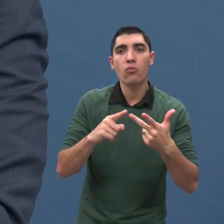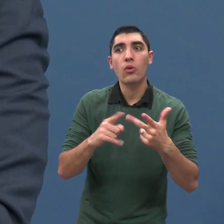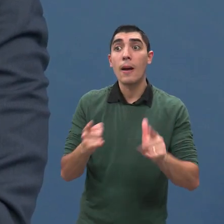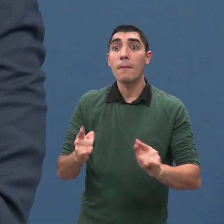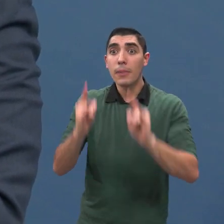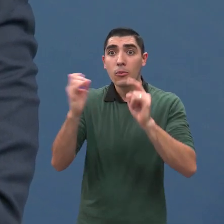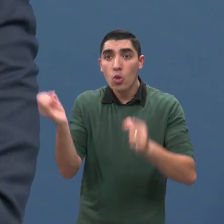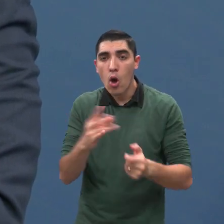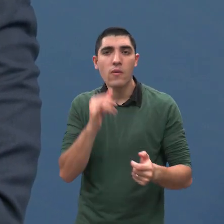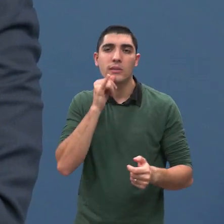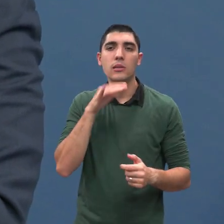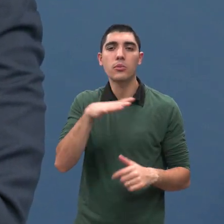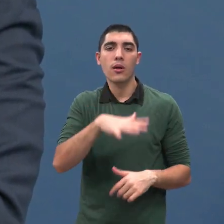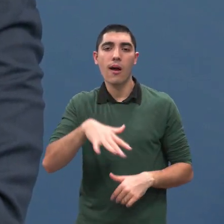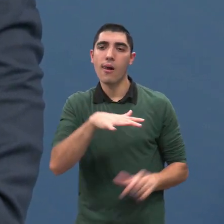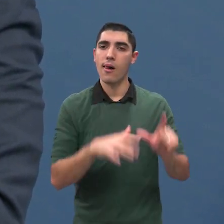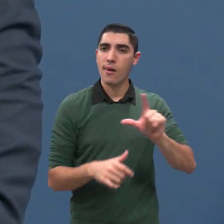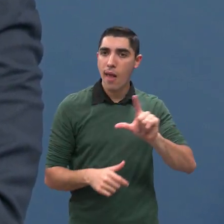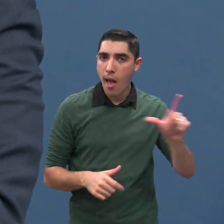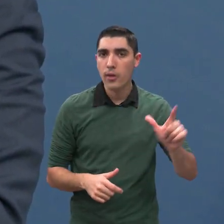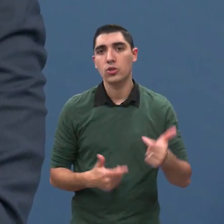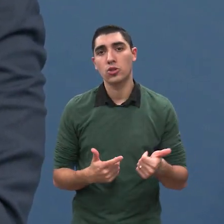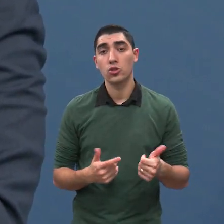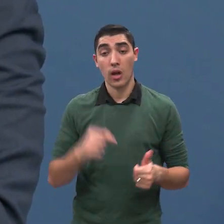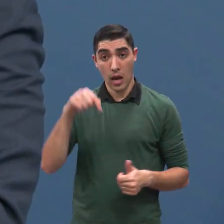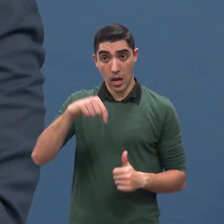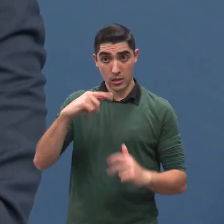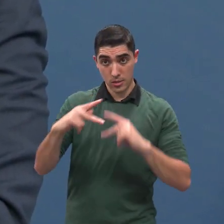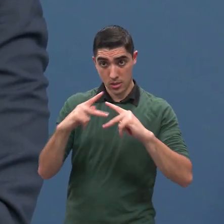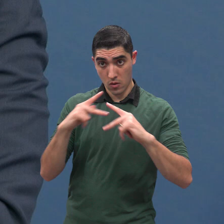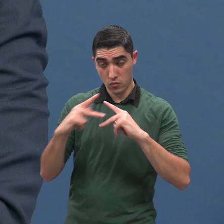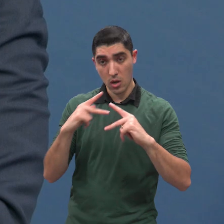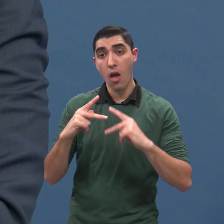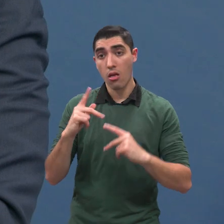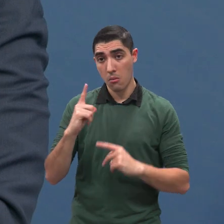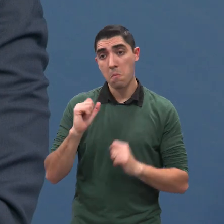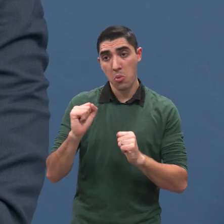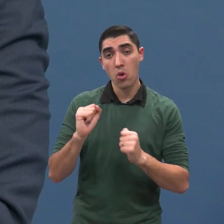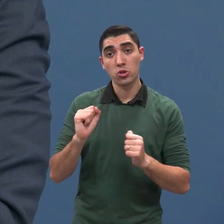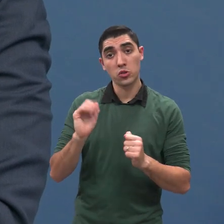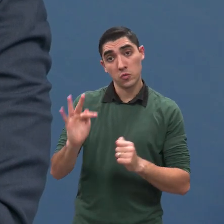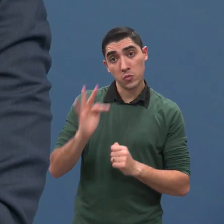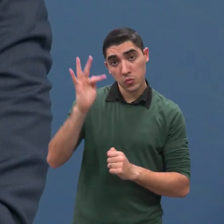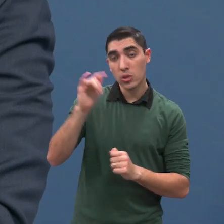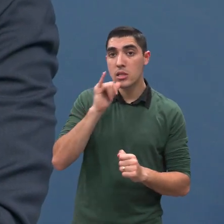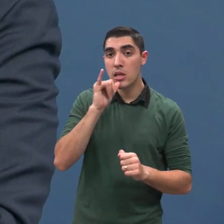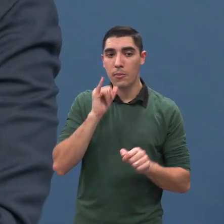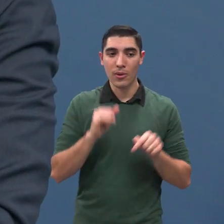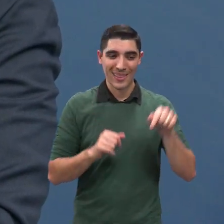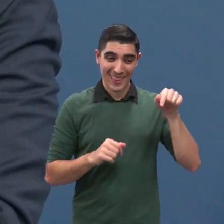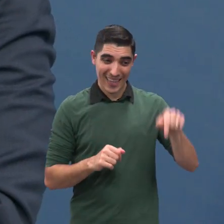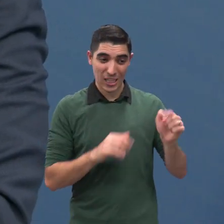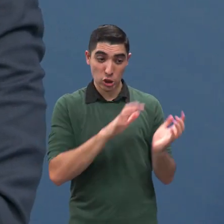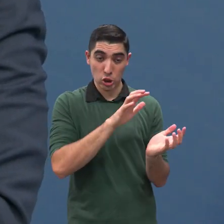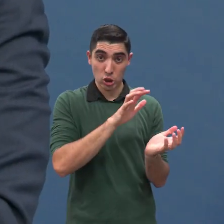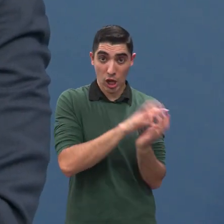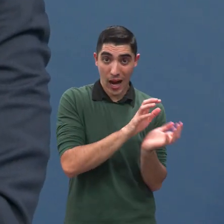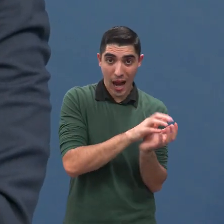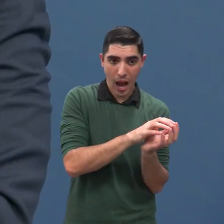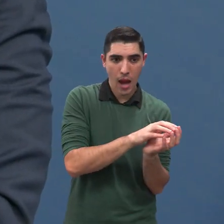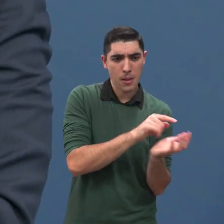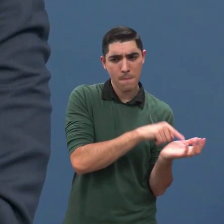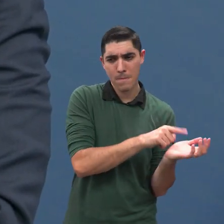ser urbanizada, da Zona Leste, aqui a gente tem a tendência de juntar Jacareí até Aparecida,